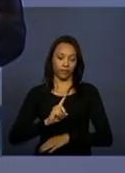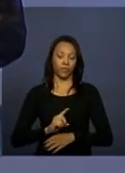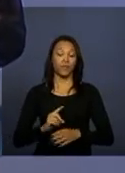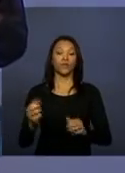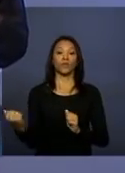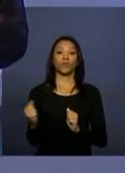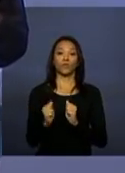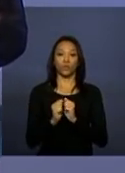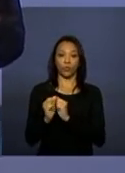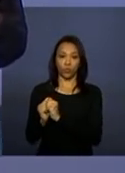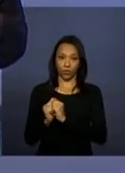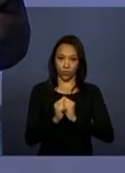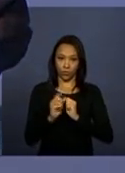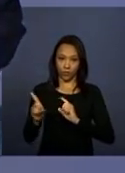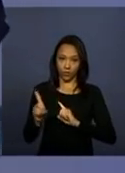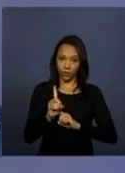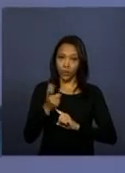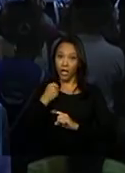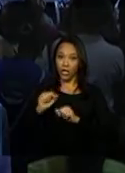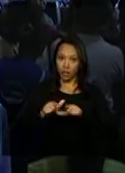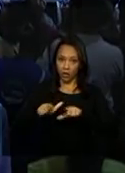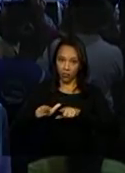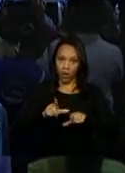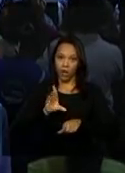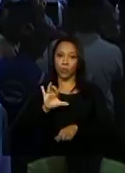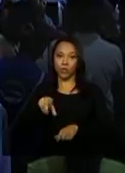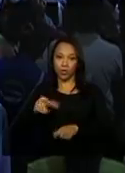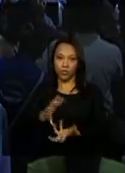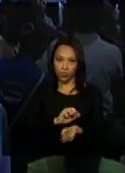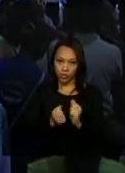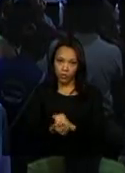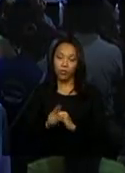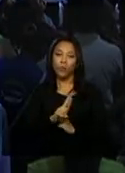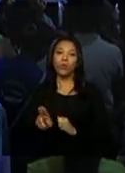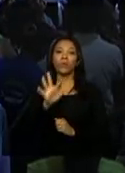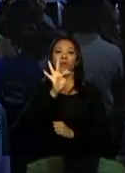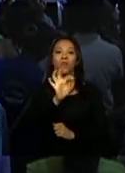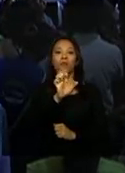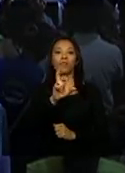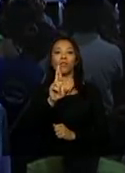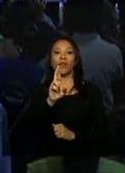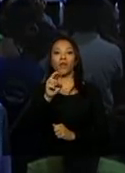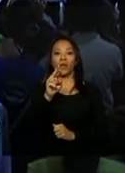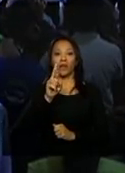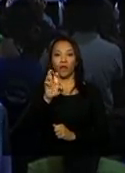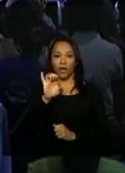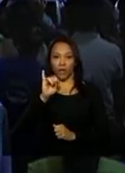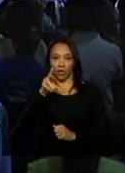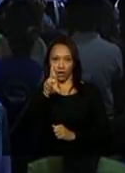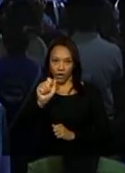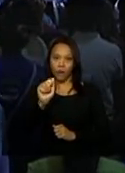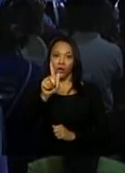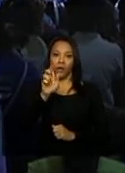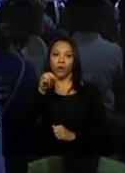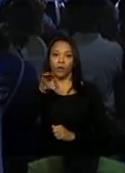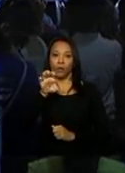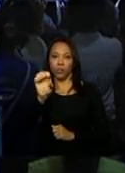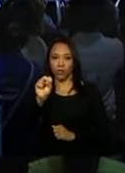acompanhado do catador Gonçalo Ferreira Gomes. É Bernardo.